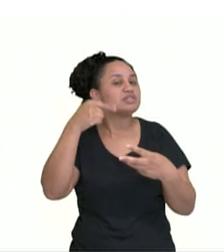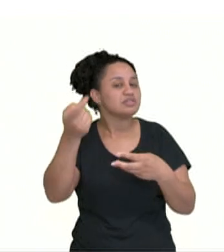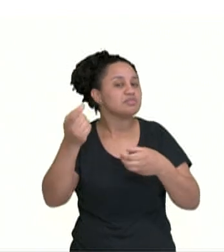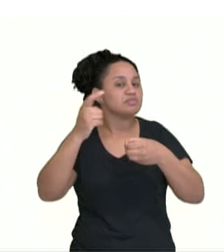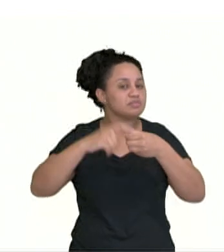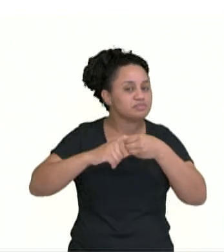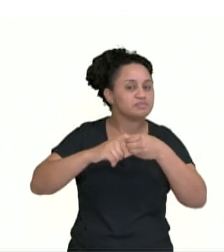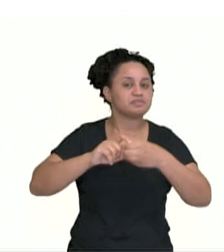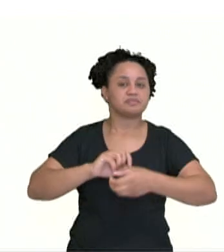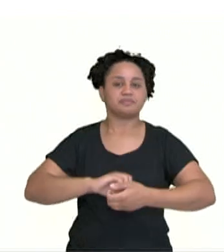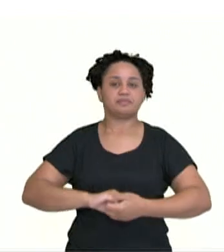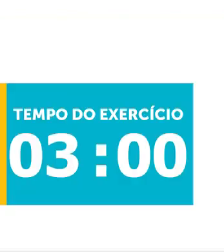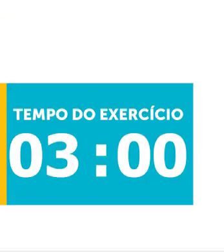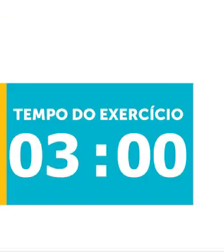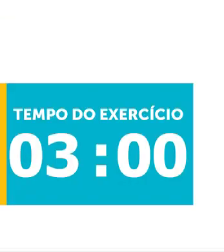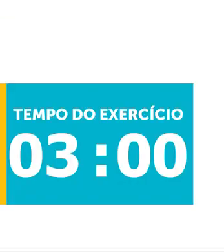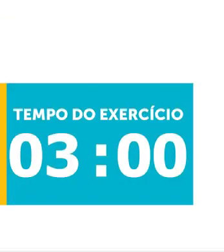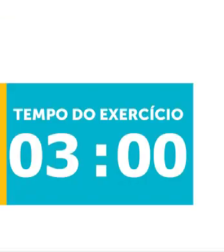volto.